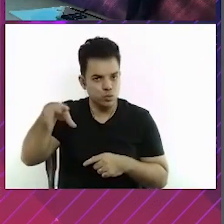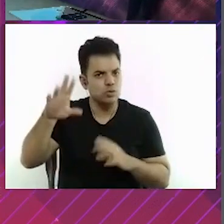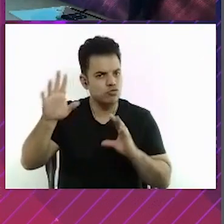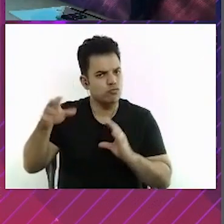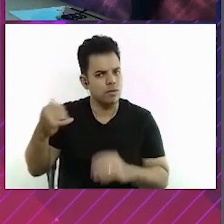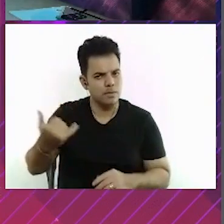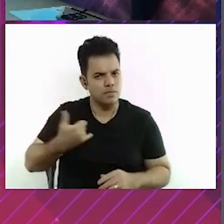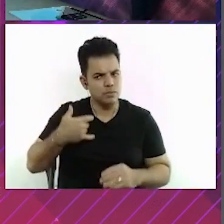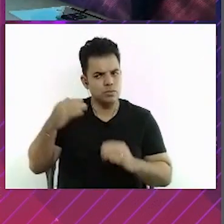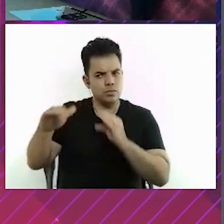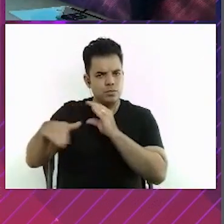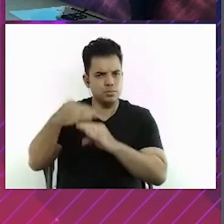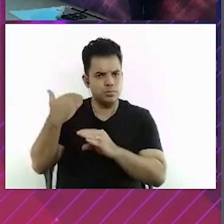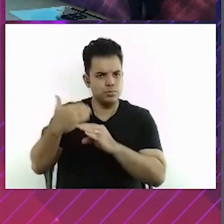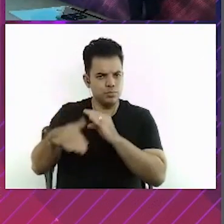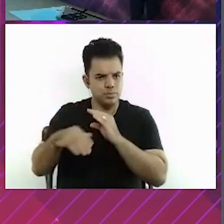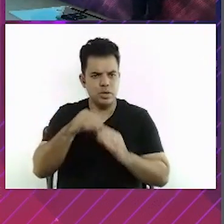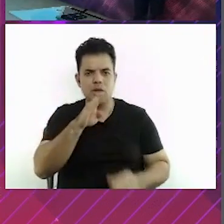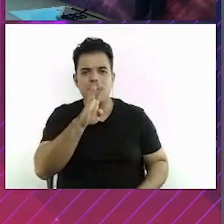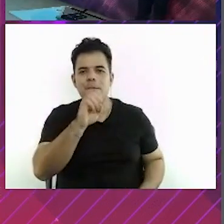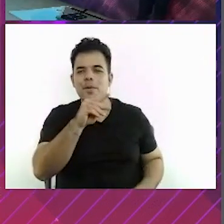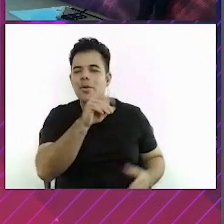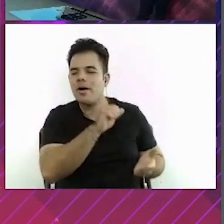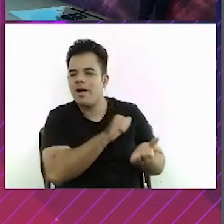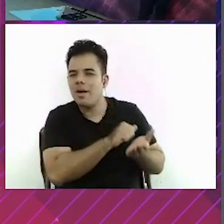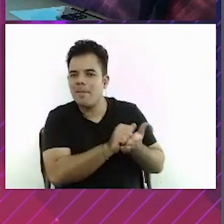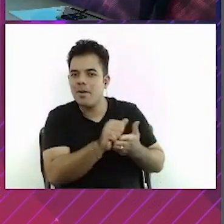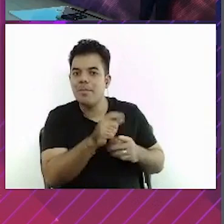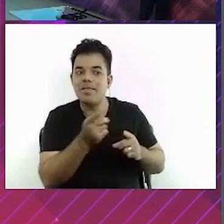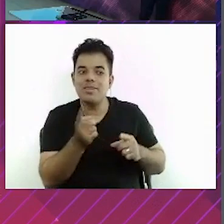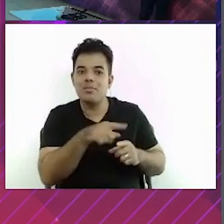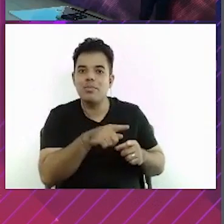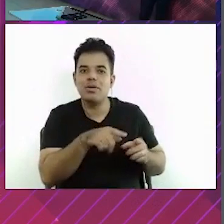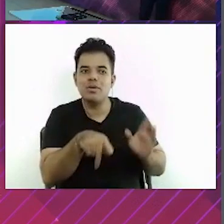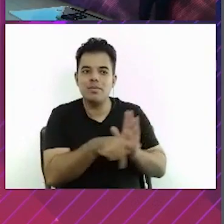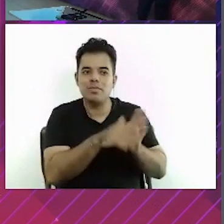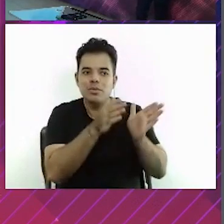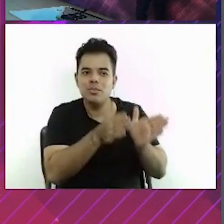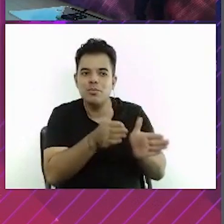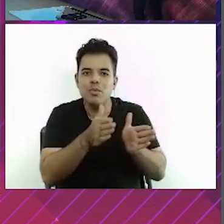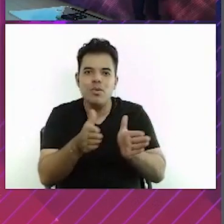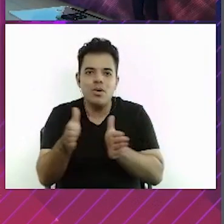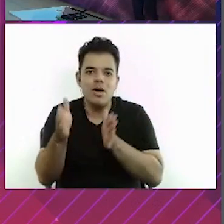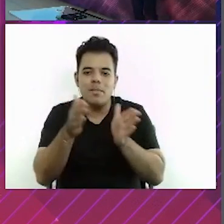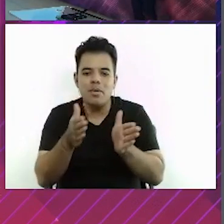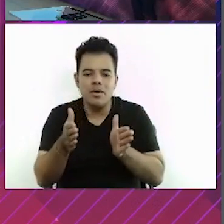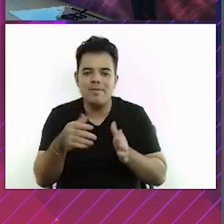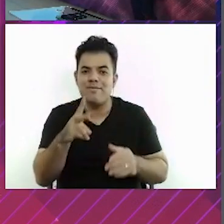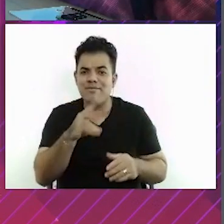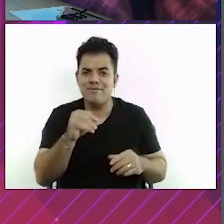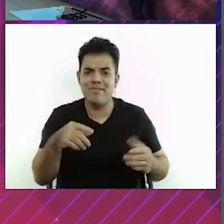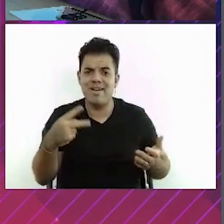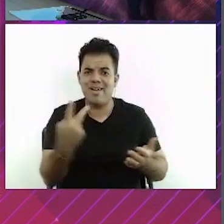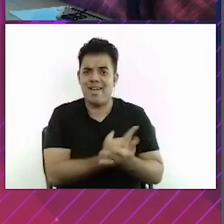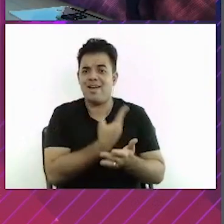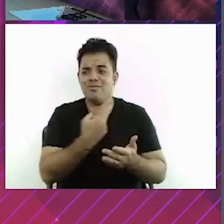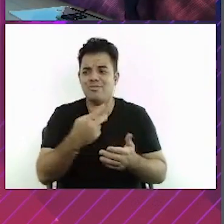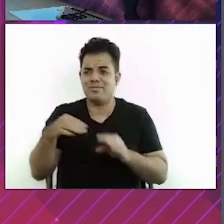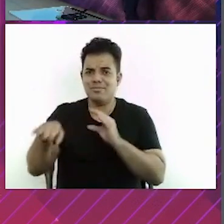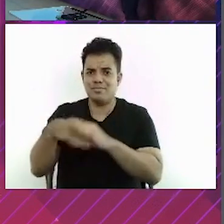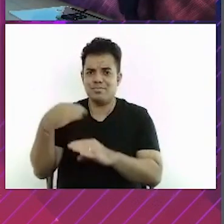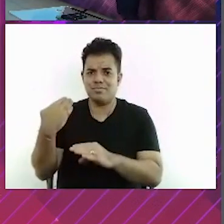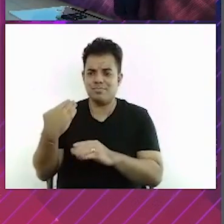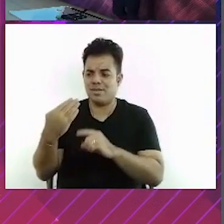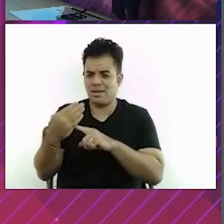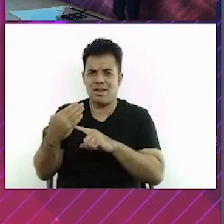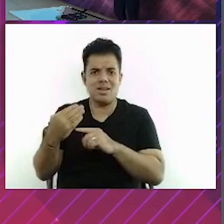recebeu, o broker descartou. Só que na hora de processar pode dar um erro. E agora? O broker não tem mais aquela mensagem e o consumidor